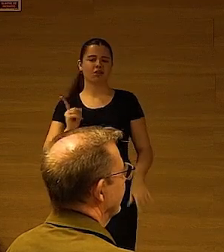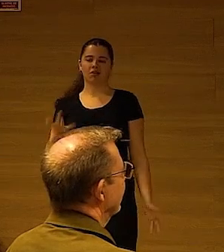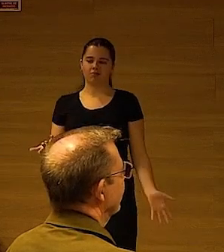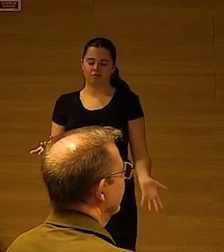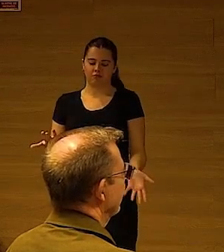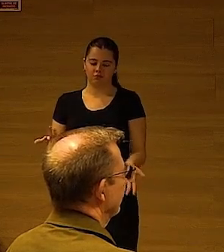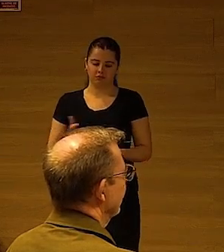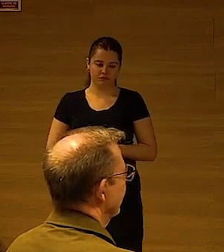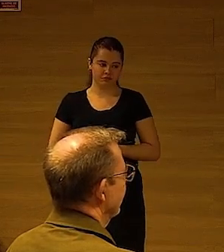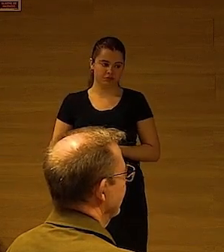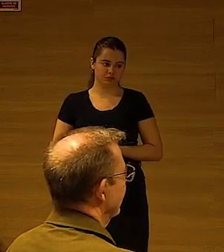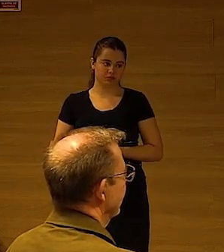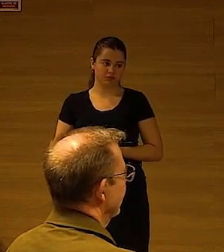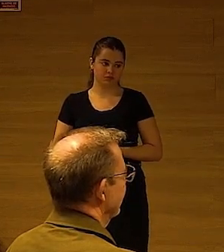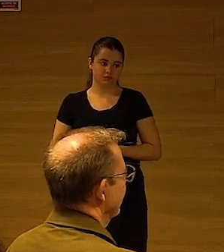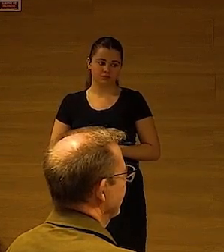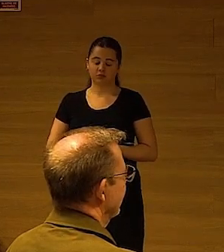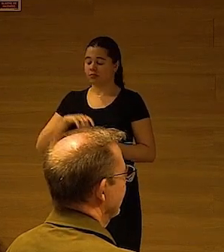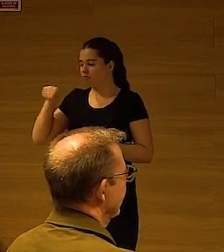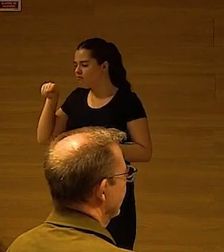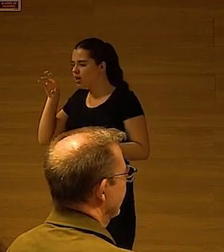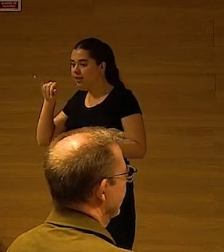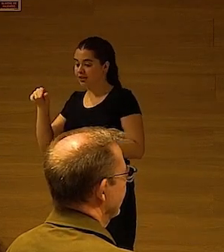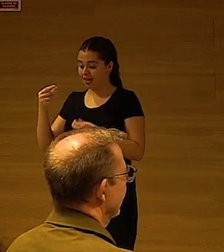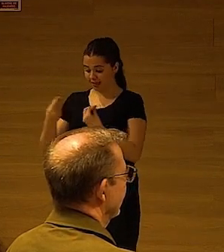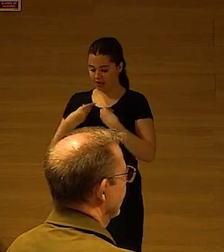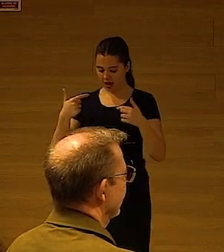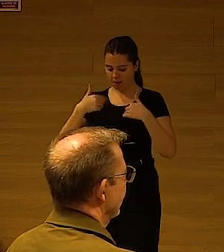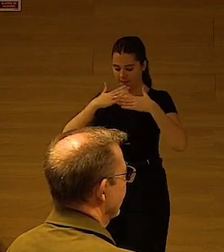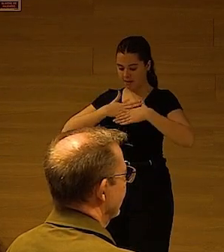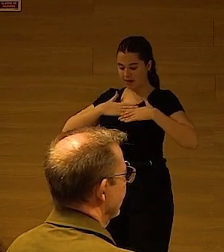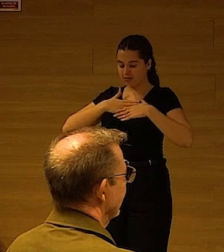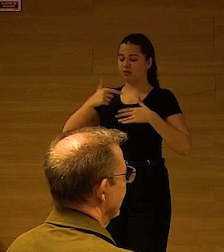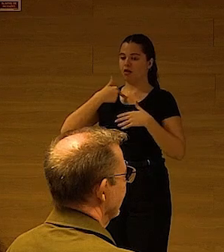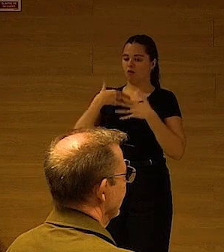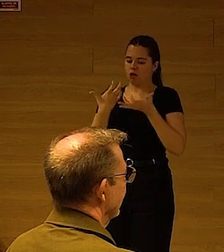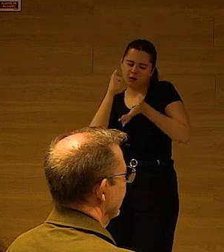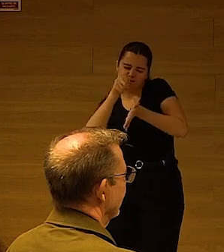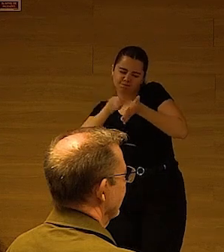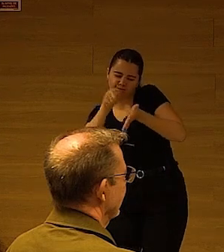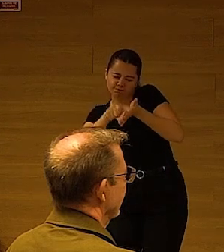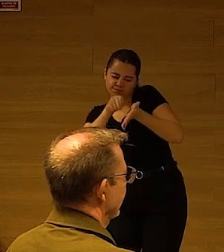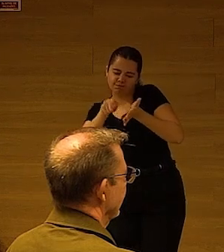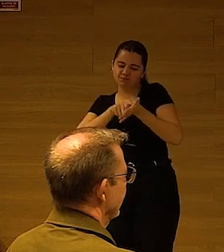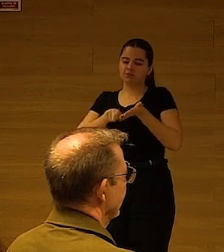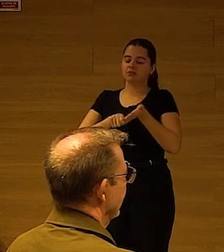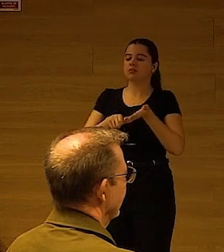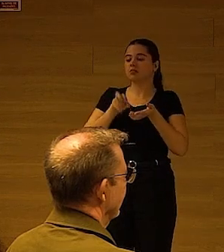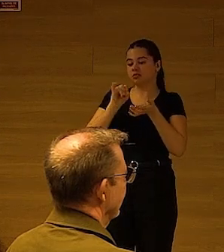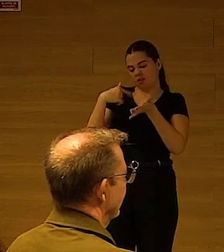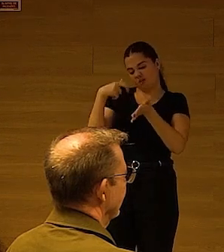Se aquilo que te dá prazer, se aquilo que justifica você fazer, o outro fizer, então... E tem uma outra